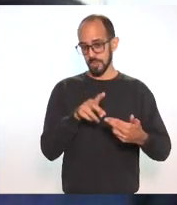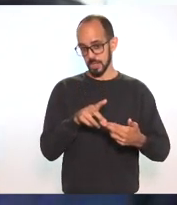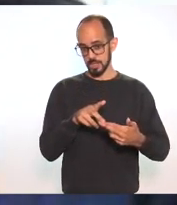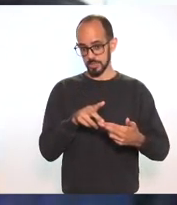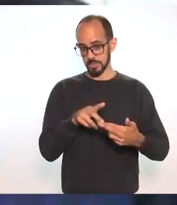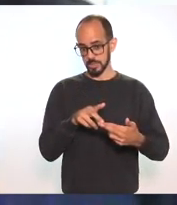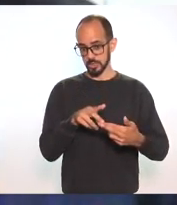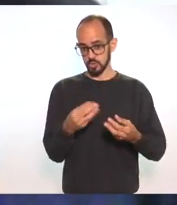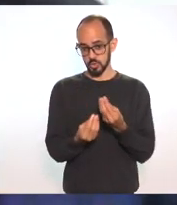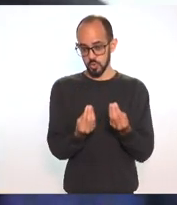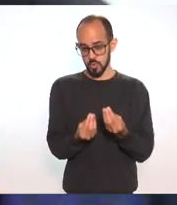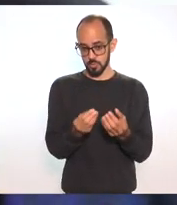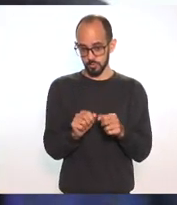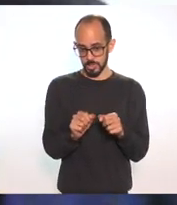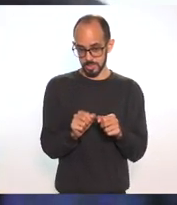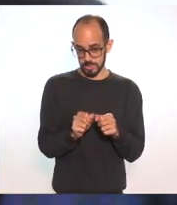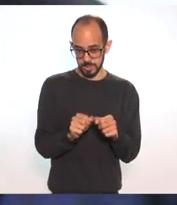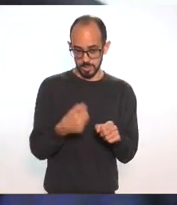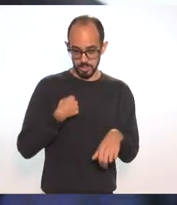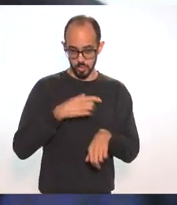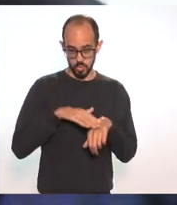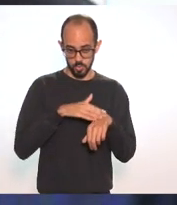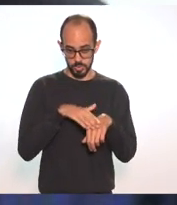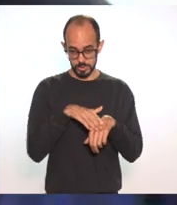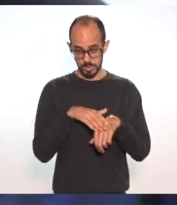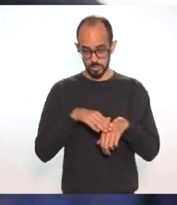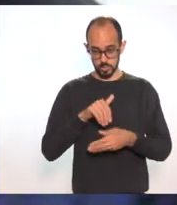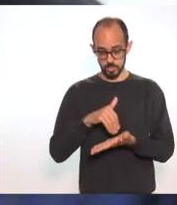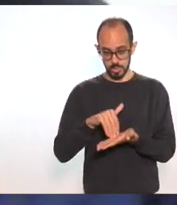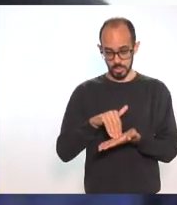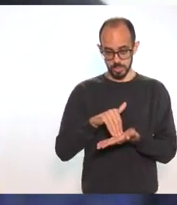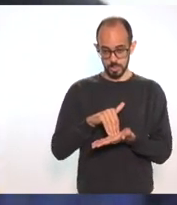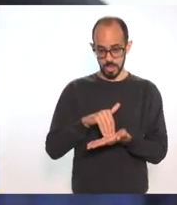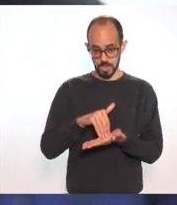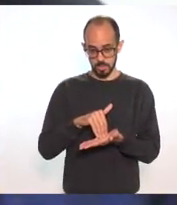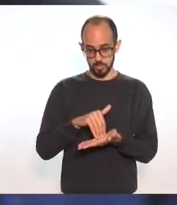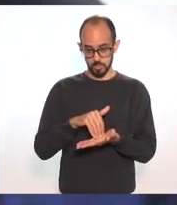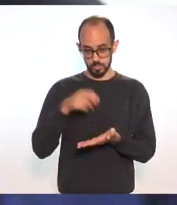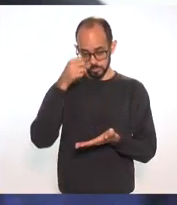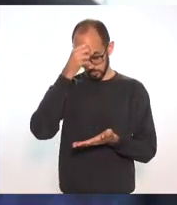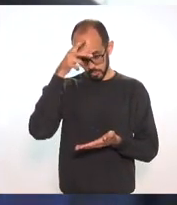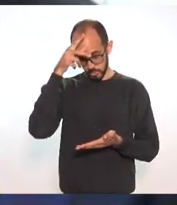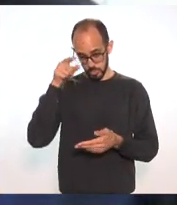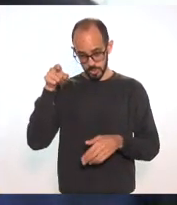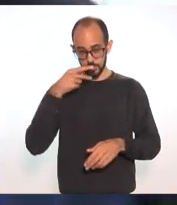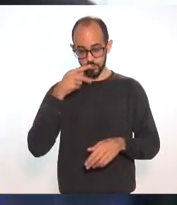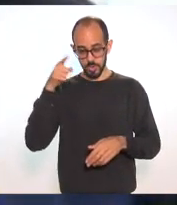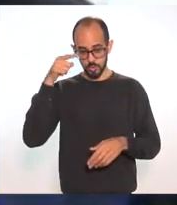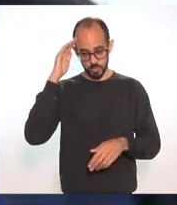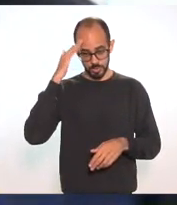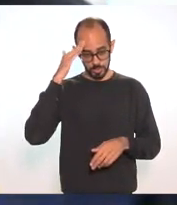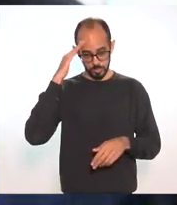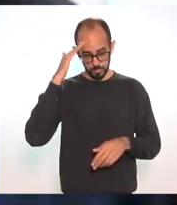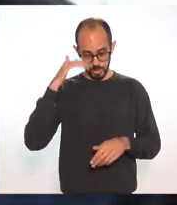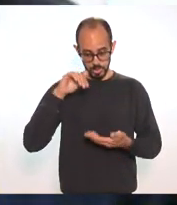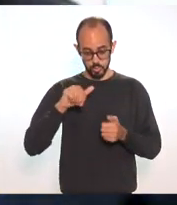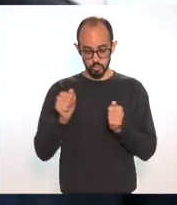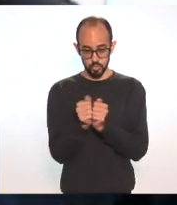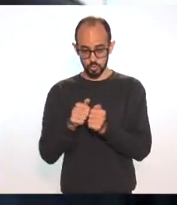busca. Eu conversei com o secretário de Educação, Conte Bittencourt, ele me disse que o entendimento dele com a Secretaria de Saúde e com